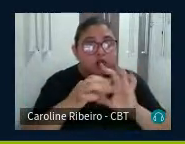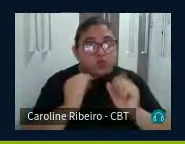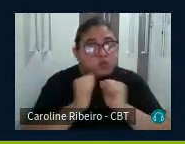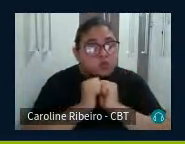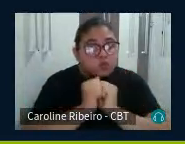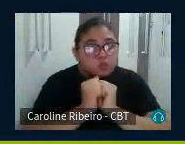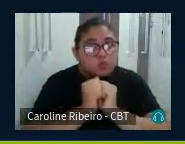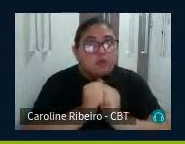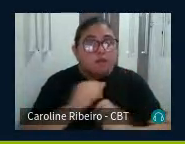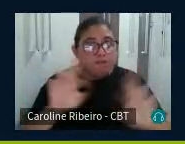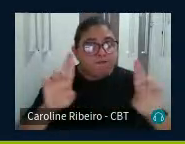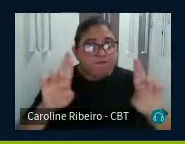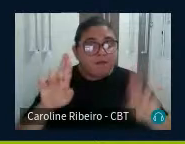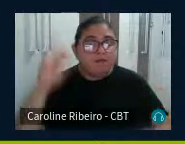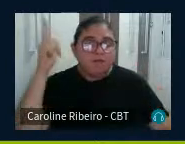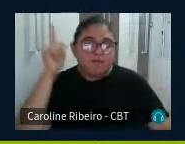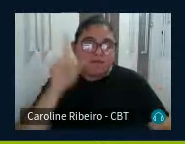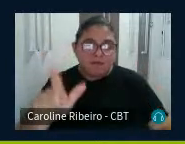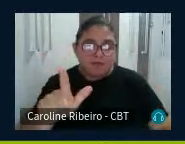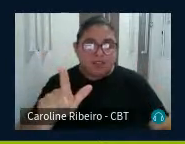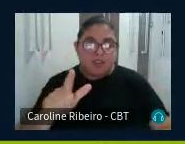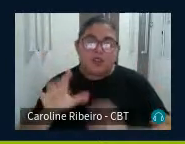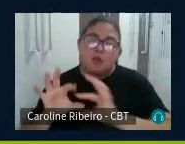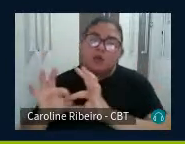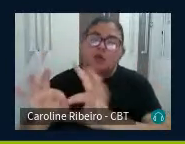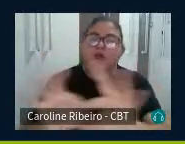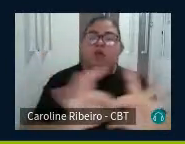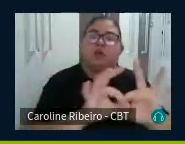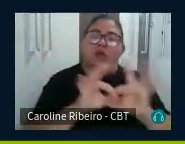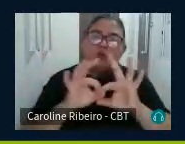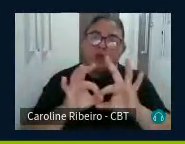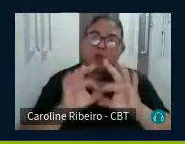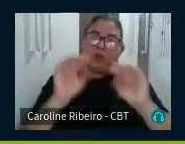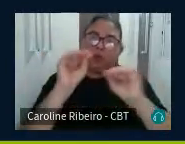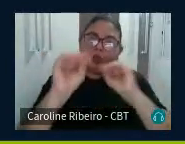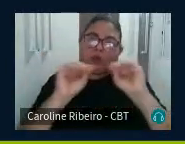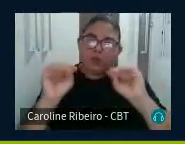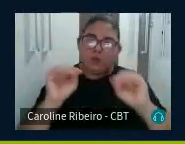vencer. Estamos todos juntos nesse caminho. Beijos.